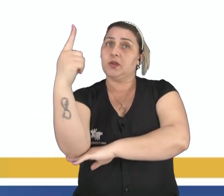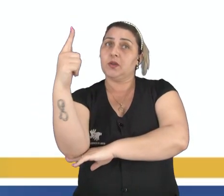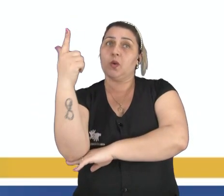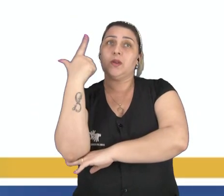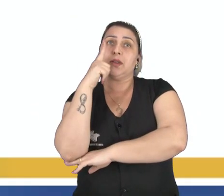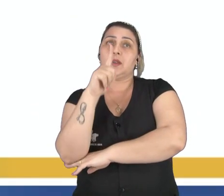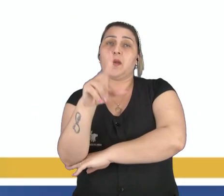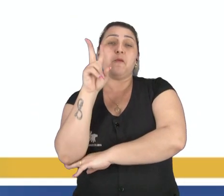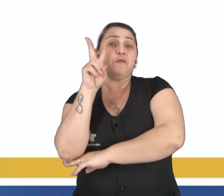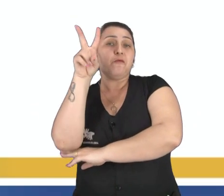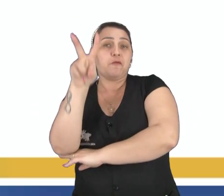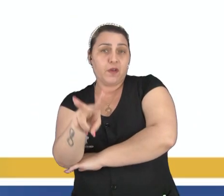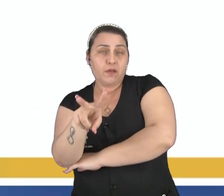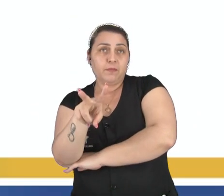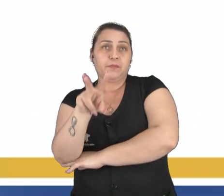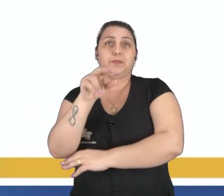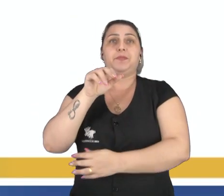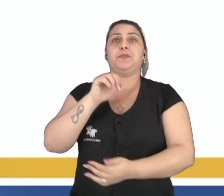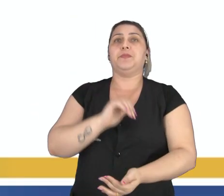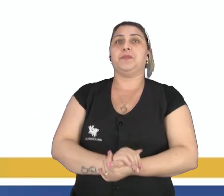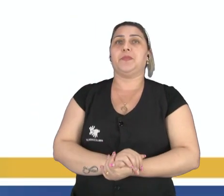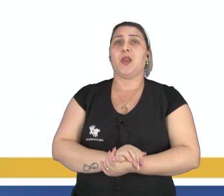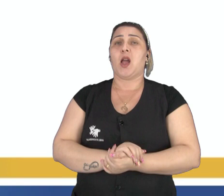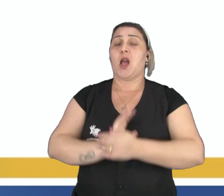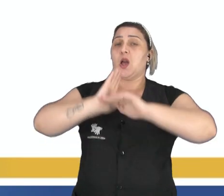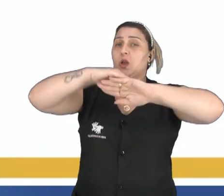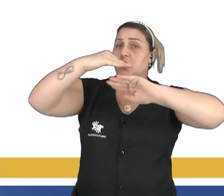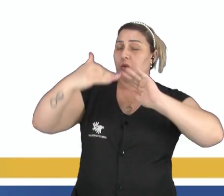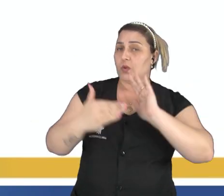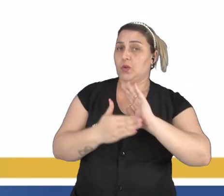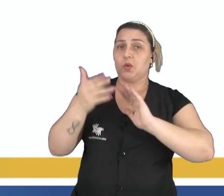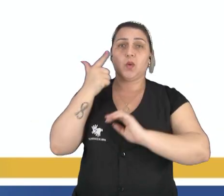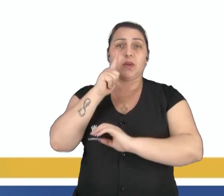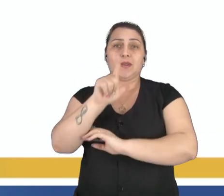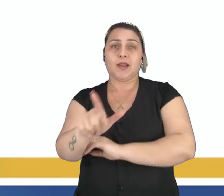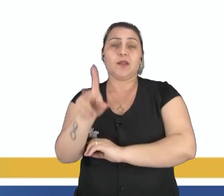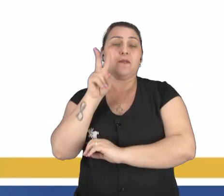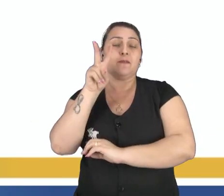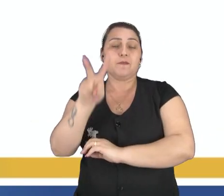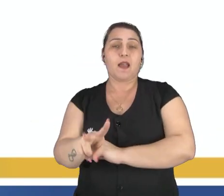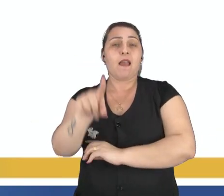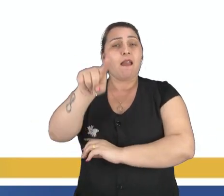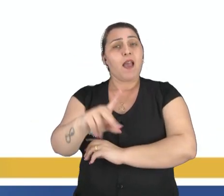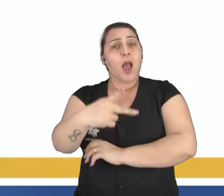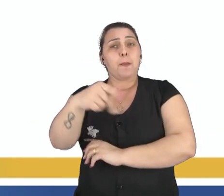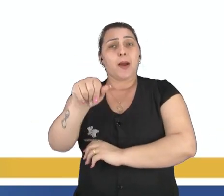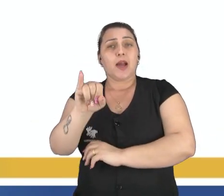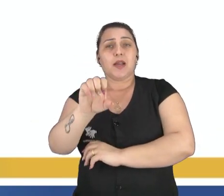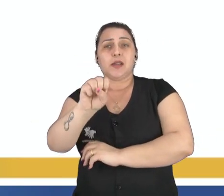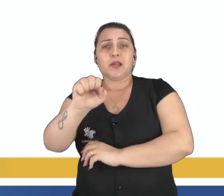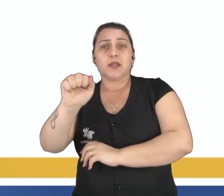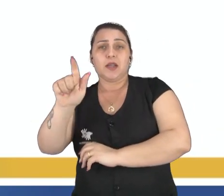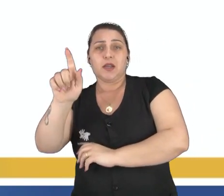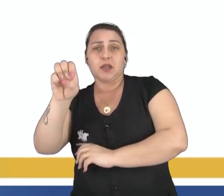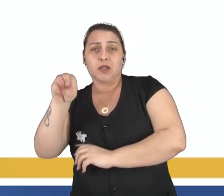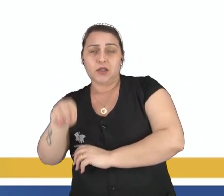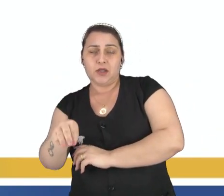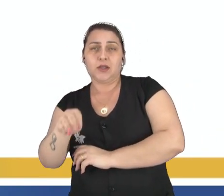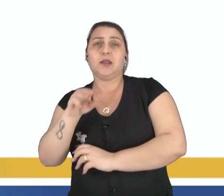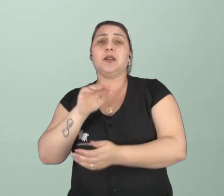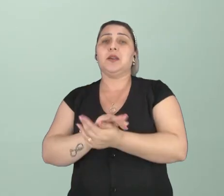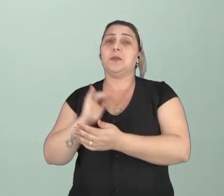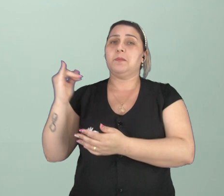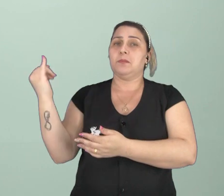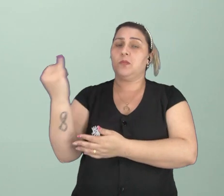que conseguimos avistar. Então, tudo aquilo que a gente consegue avistar é uma paisagem. Então aí é um ponto